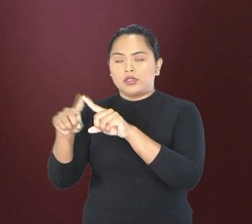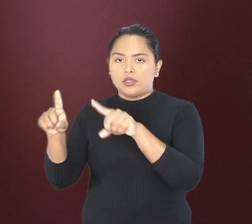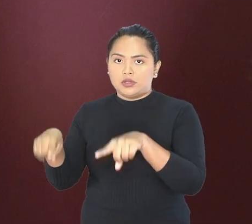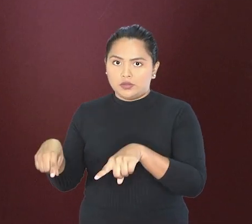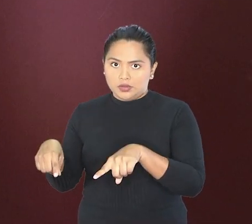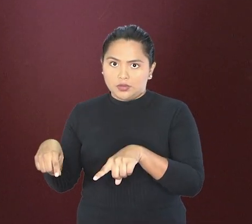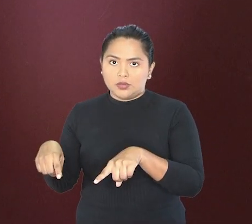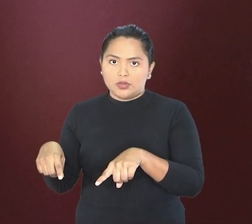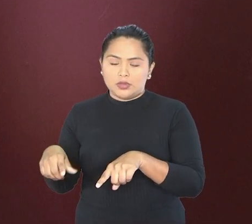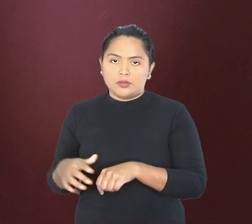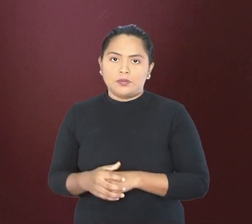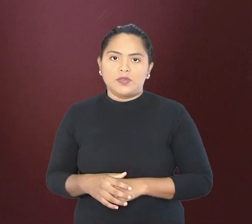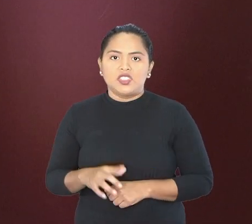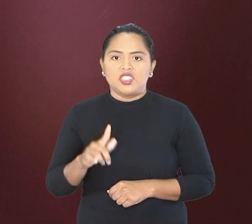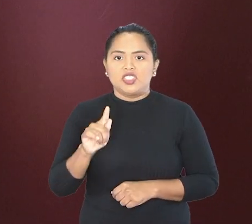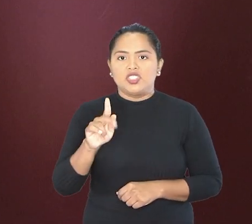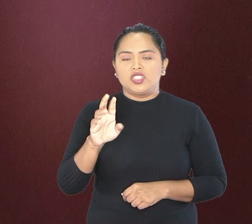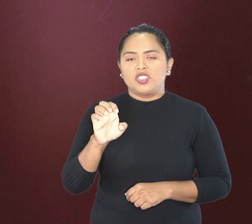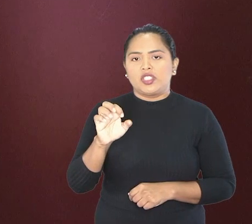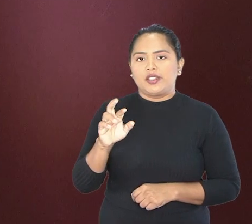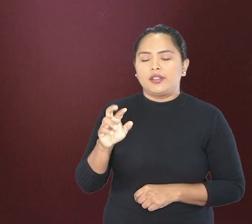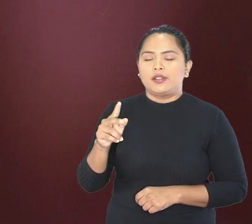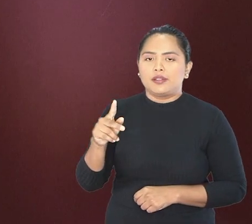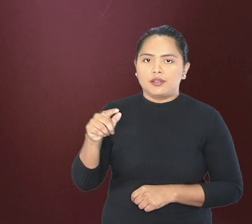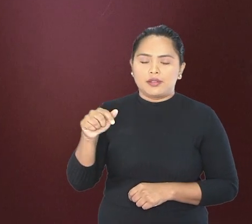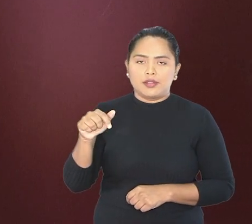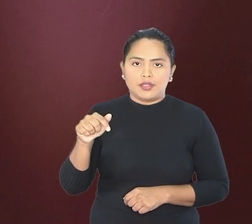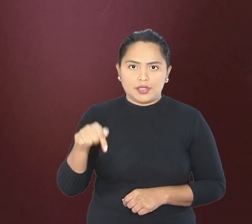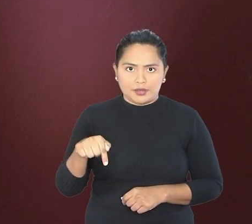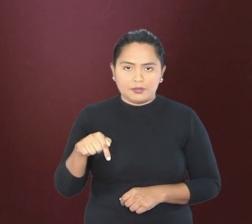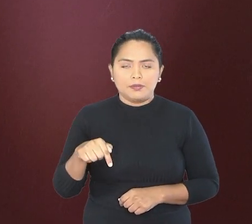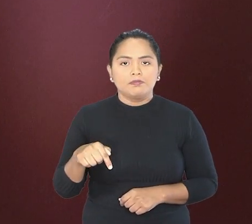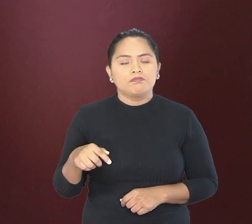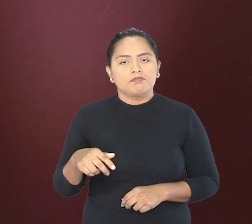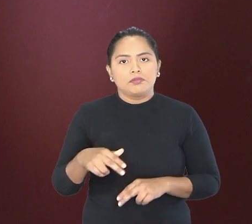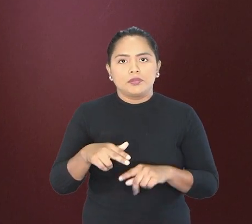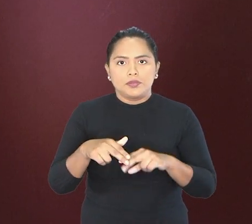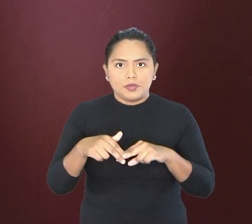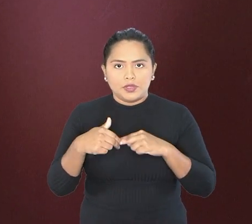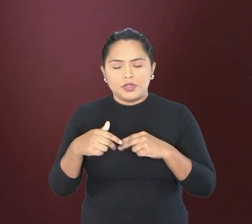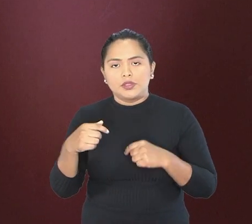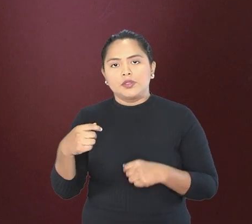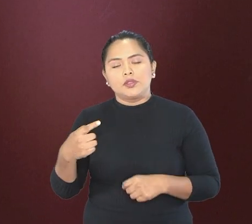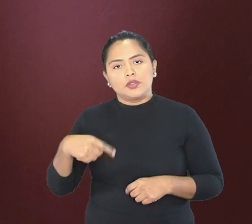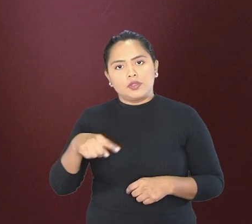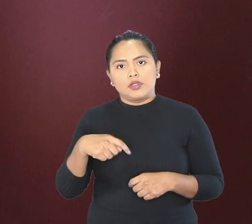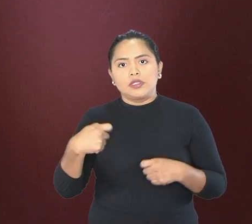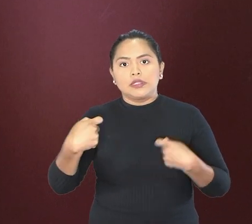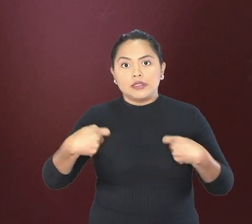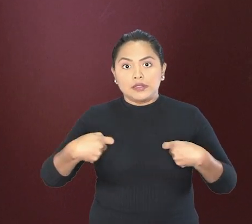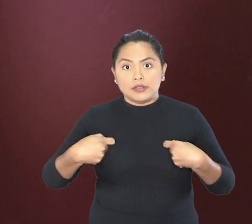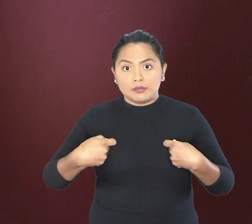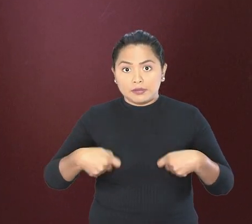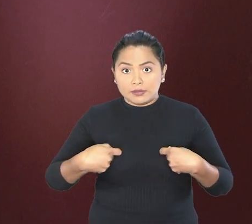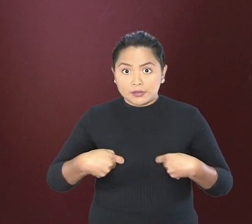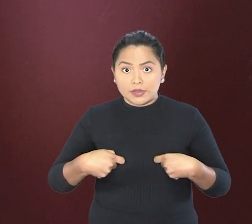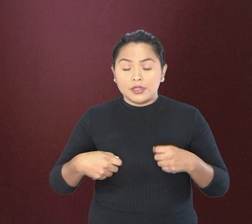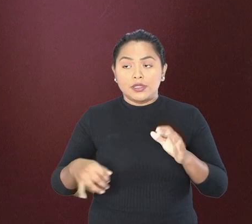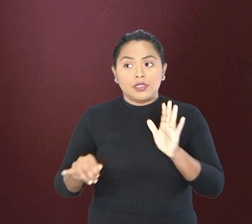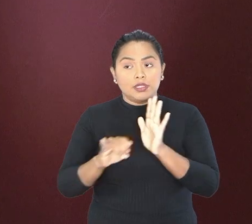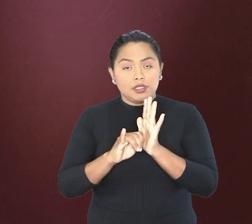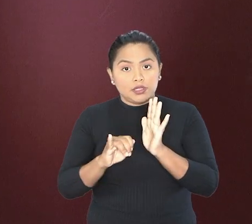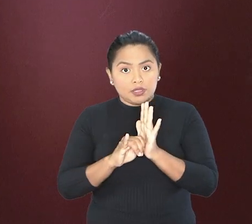JEC. E a JEC também exige que a gente faça um edital. Então, por isso que a gente sempre está cumprindo aí de fazer o edital. Pede que os